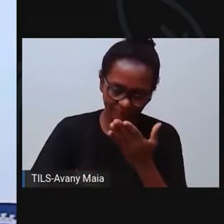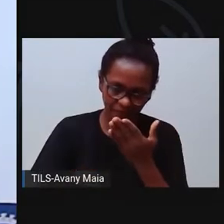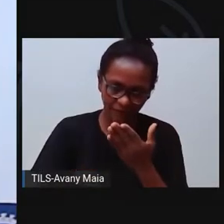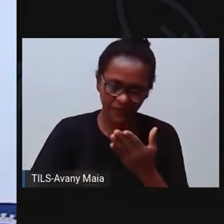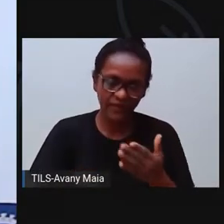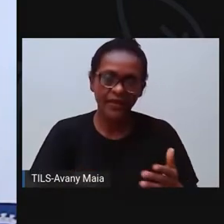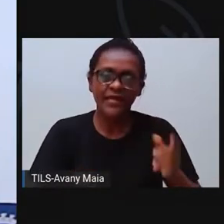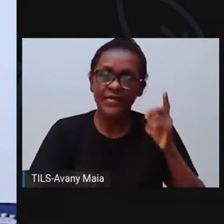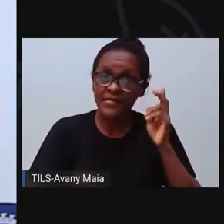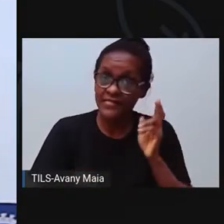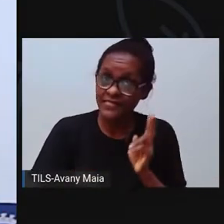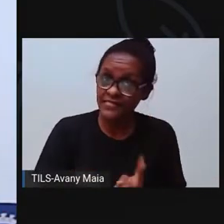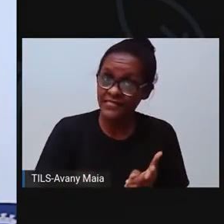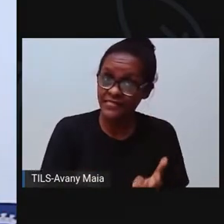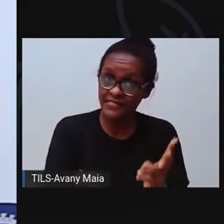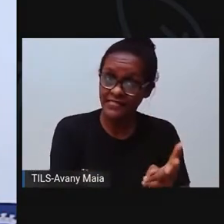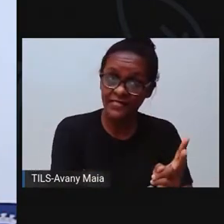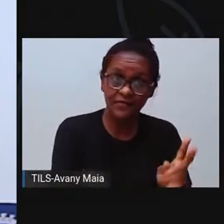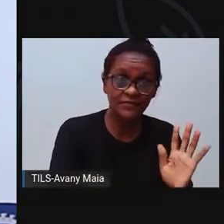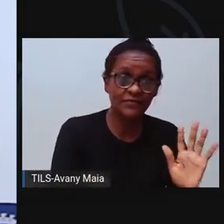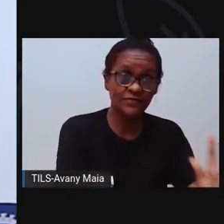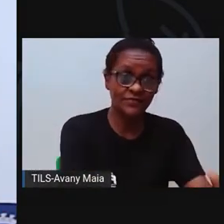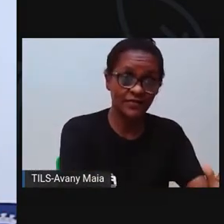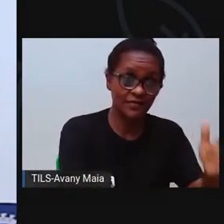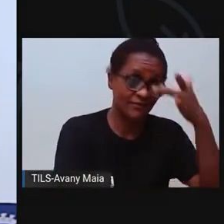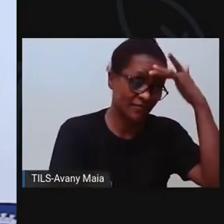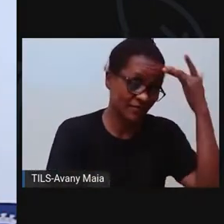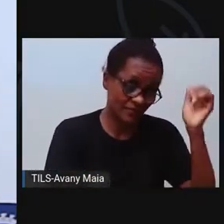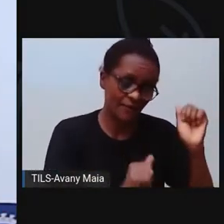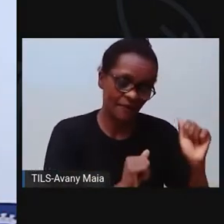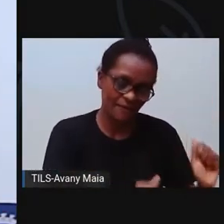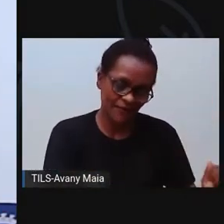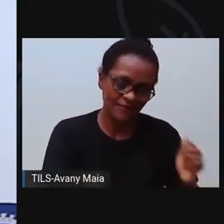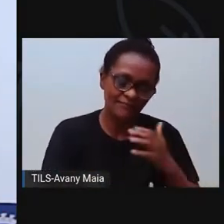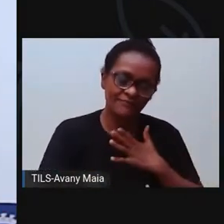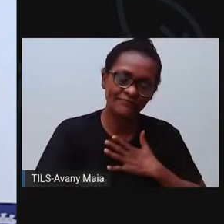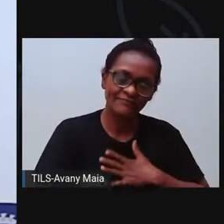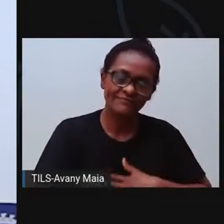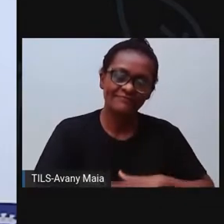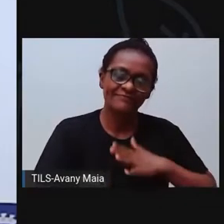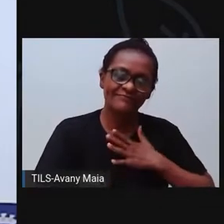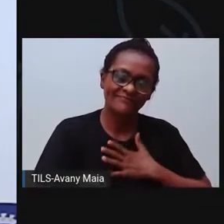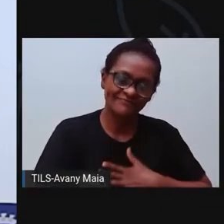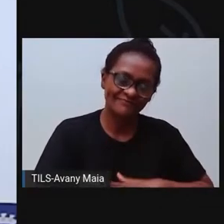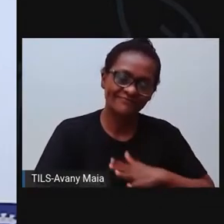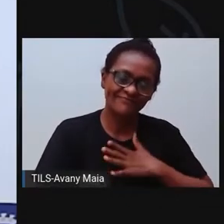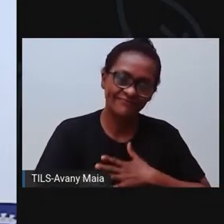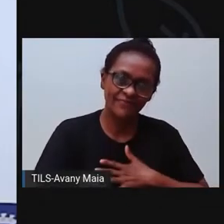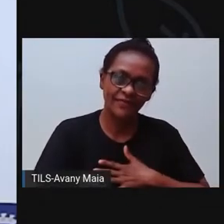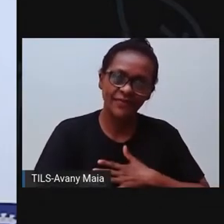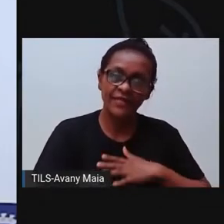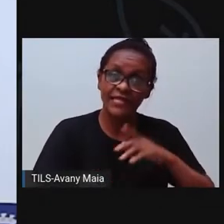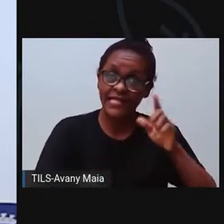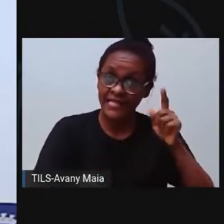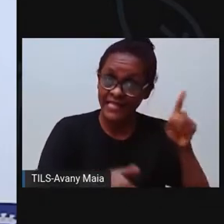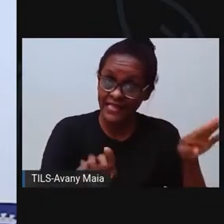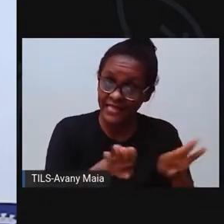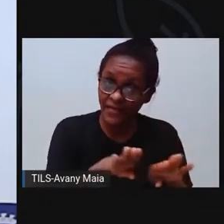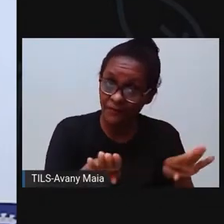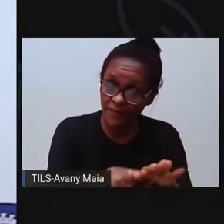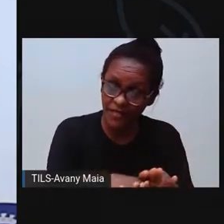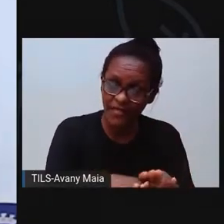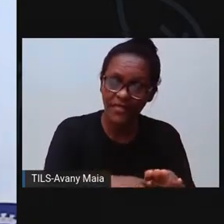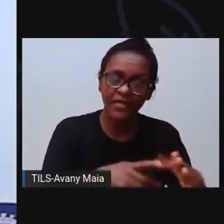outros também nos traz calma, filho. Mas você quer saber o que mais acalma a mamãe no